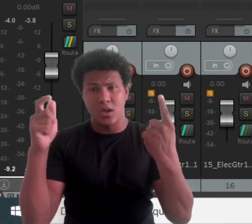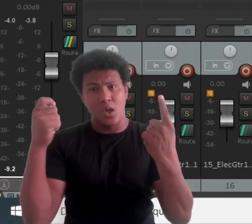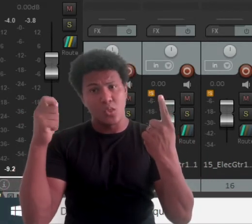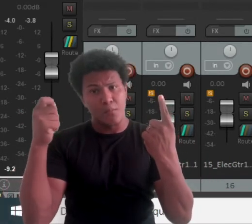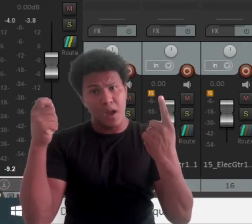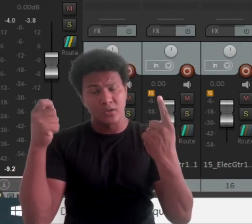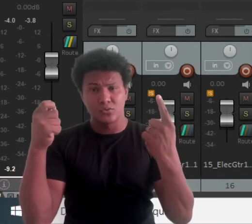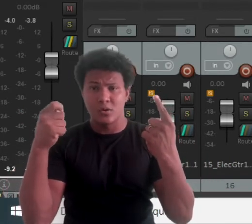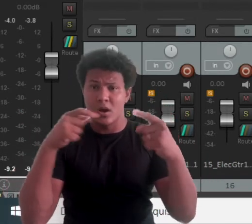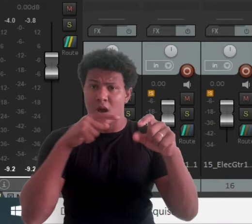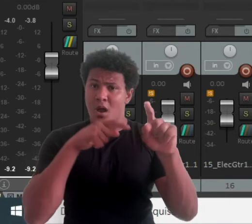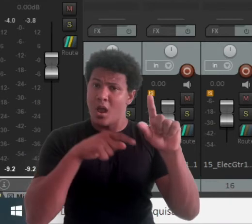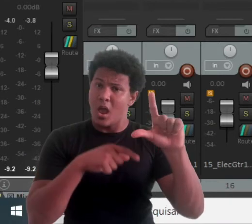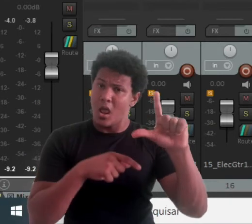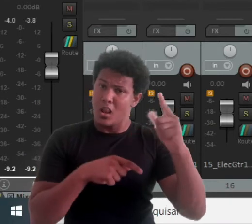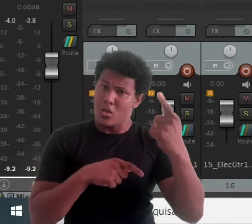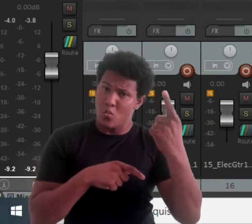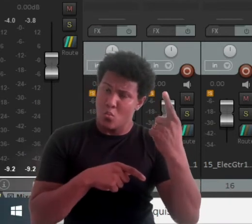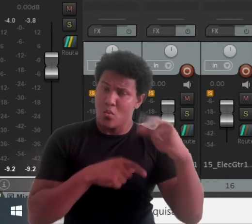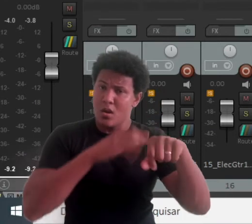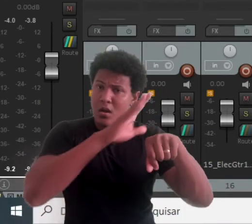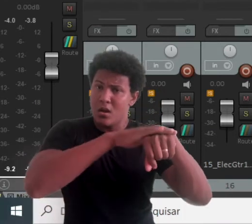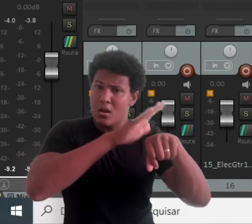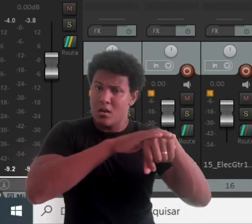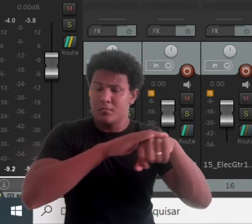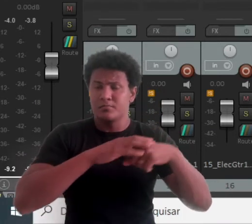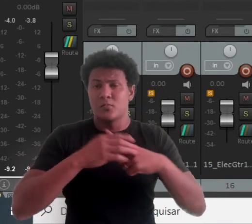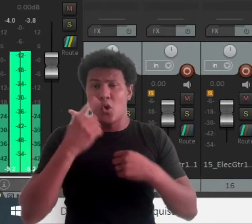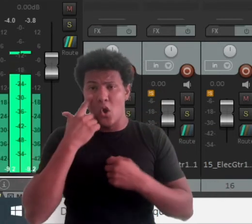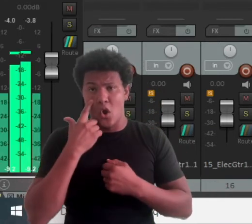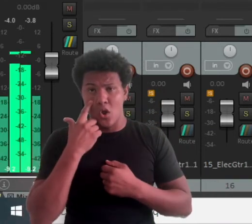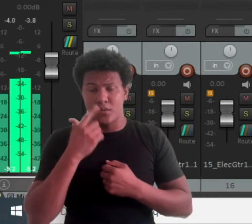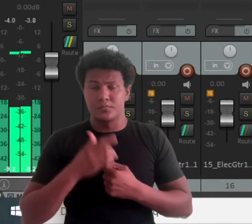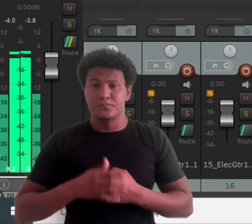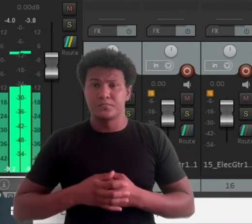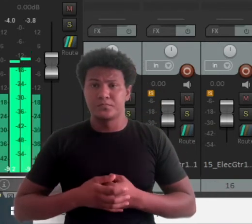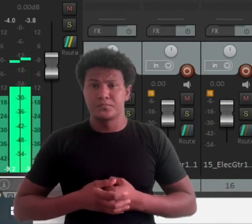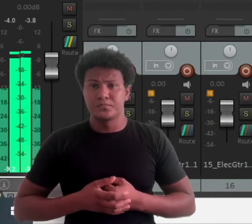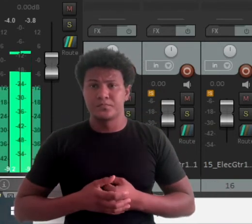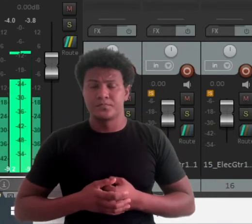está automático. Vamos lá, primeiro, L1, release manual.